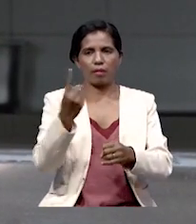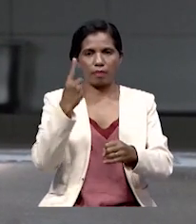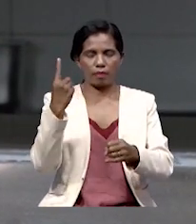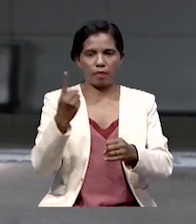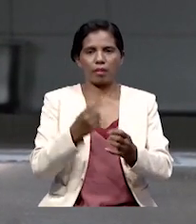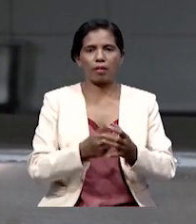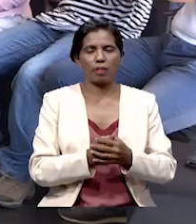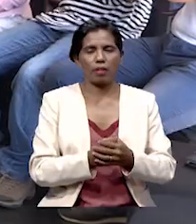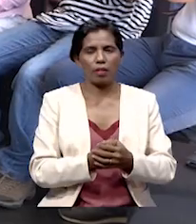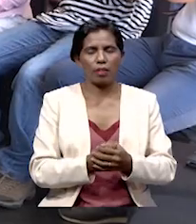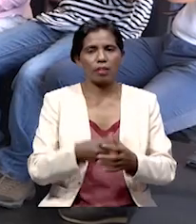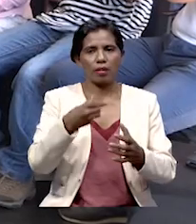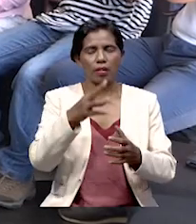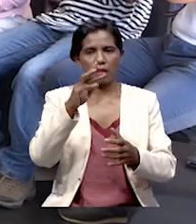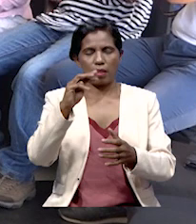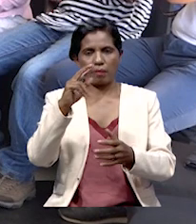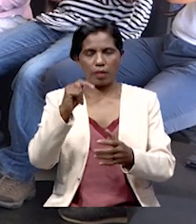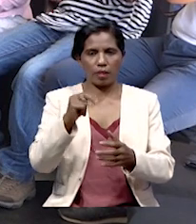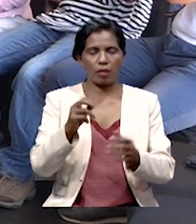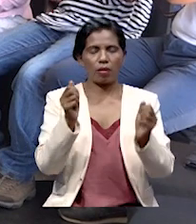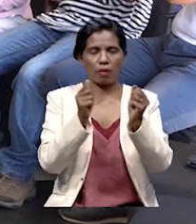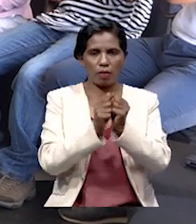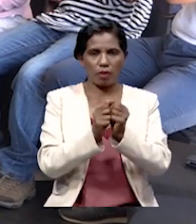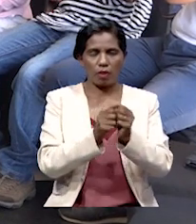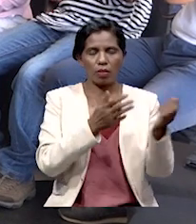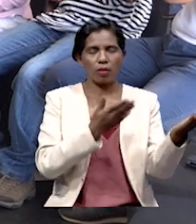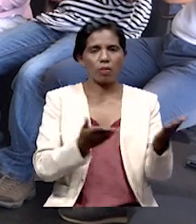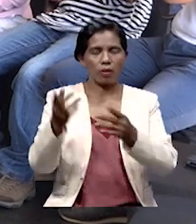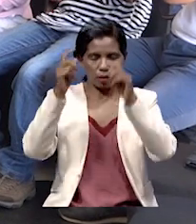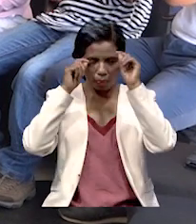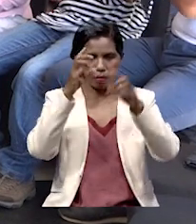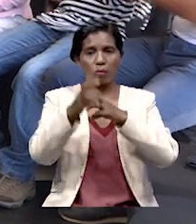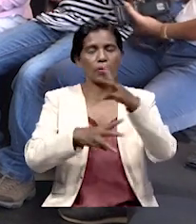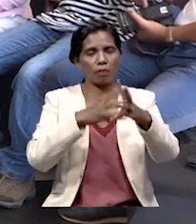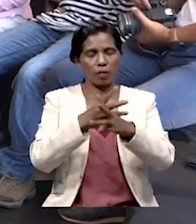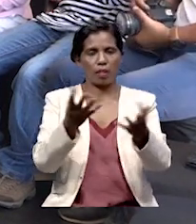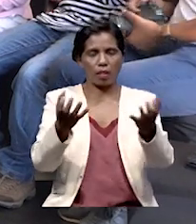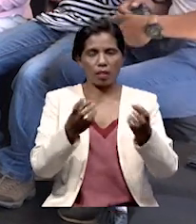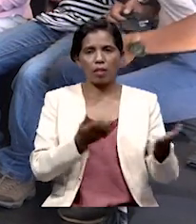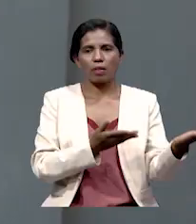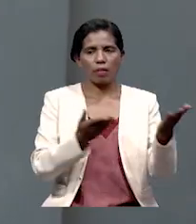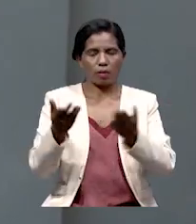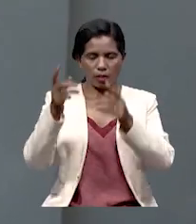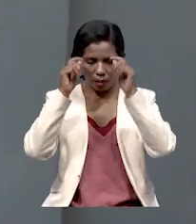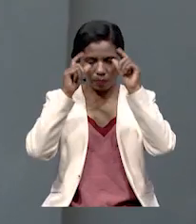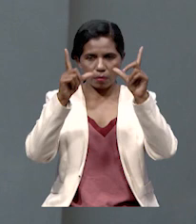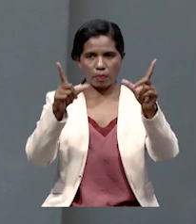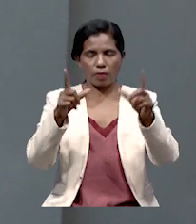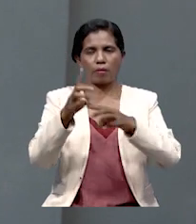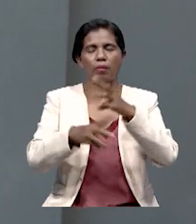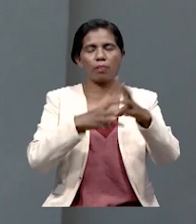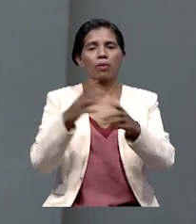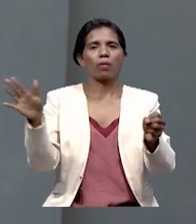kata GMN honi lema lori timor ba mundu akarak lori timor ba mundu lori timor ida